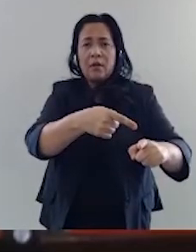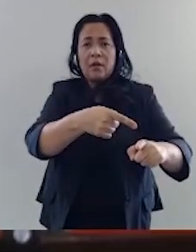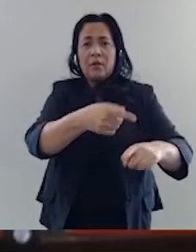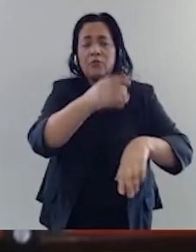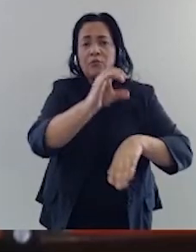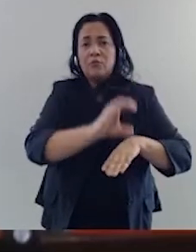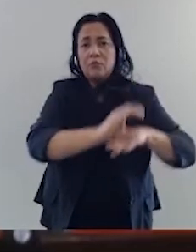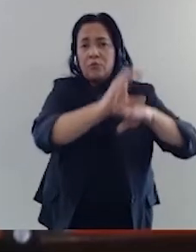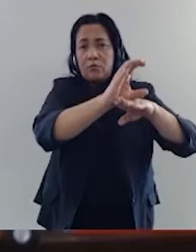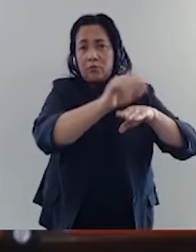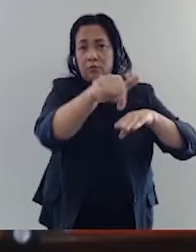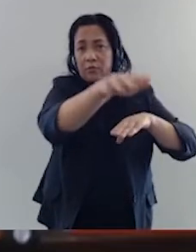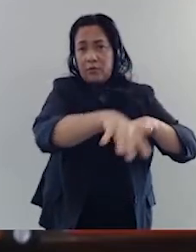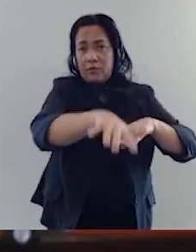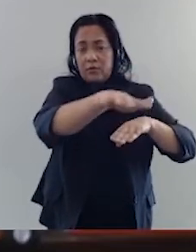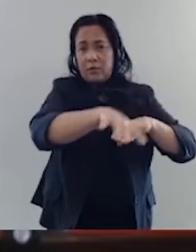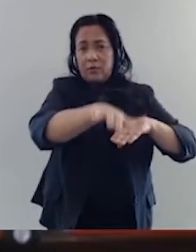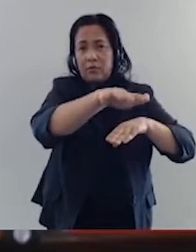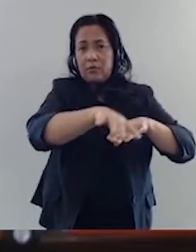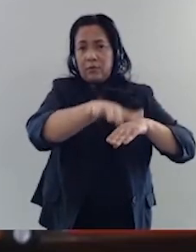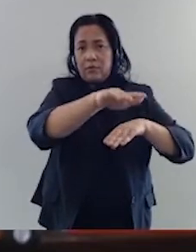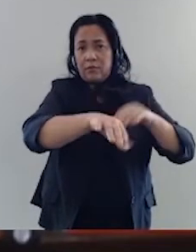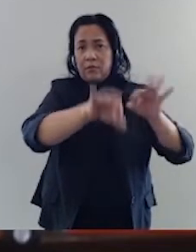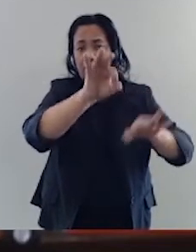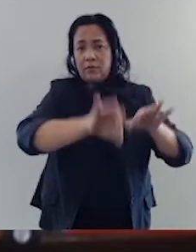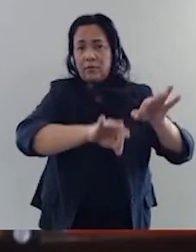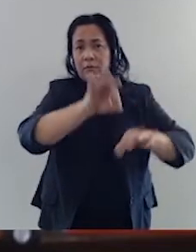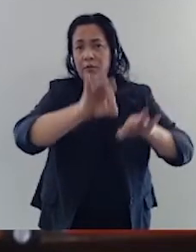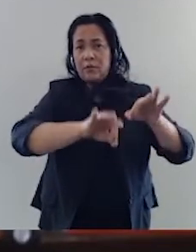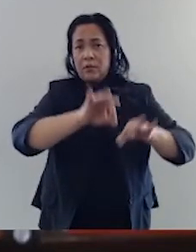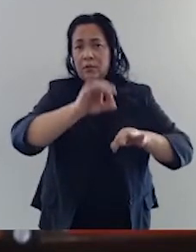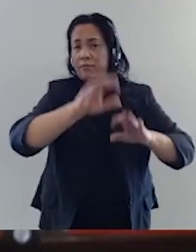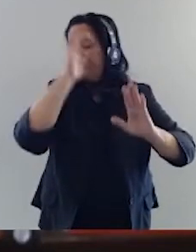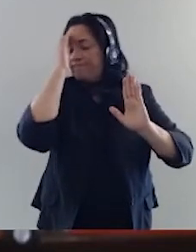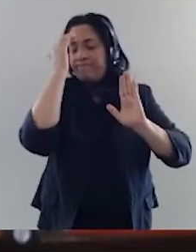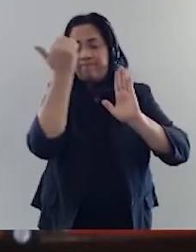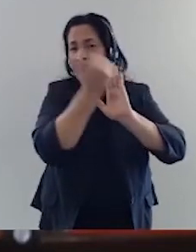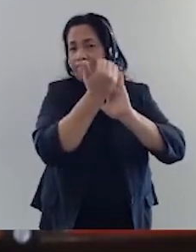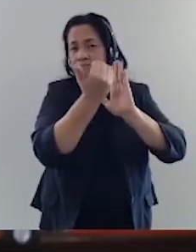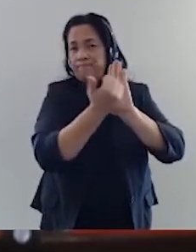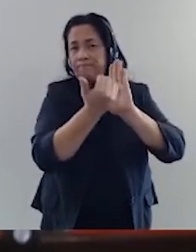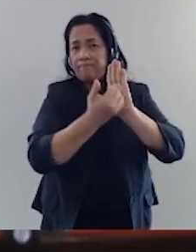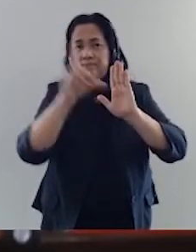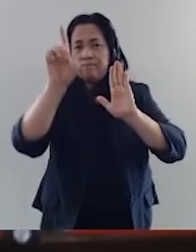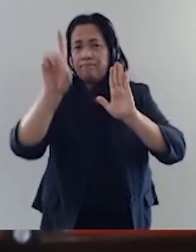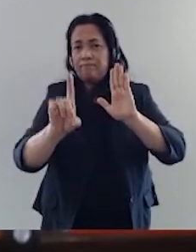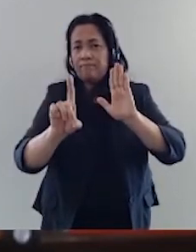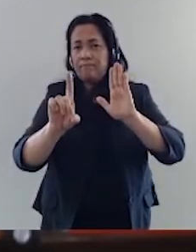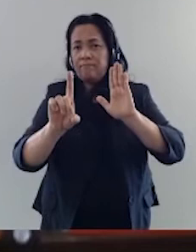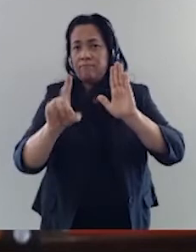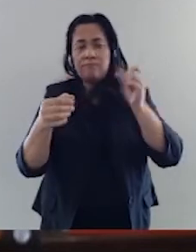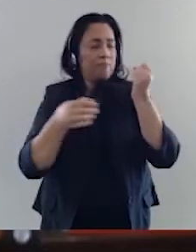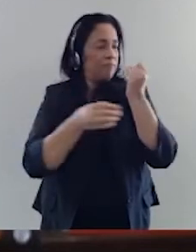o Executivo gera ao descumprir direitos e garantias e ao editar